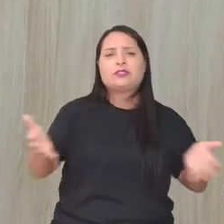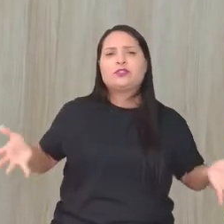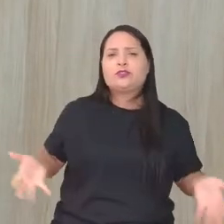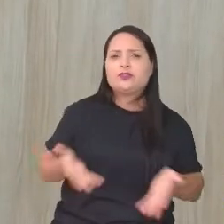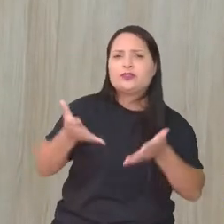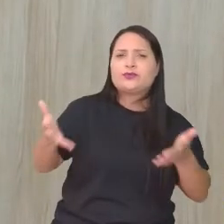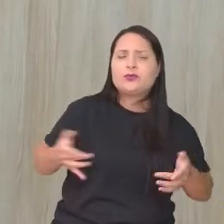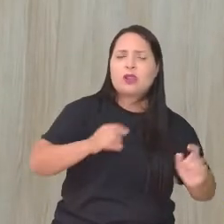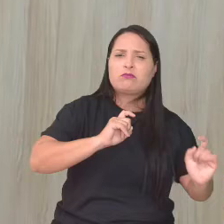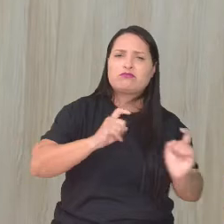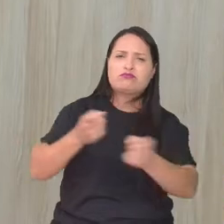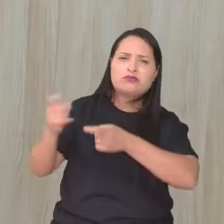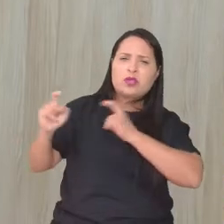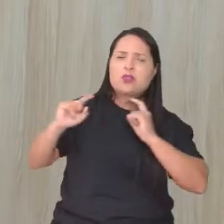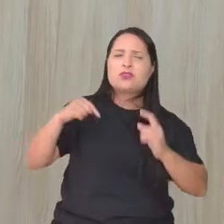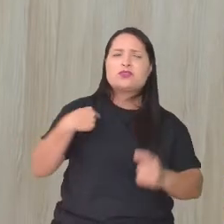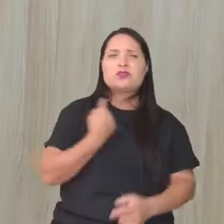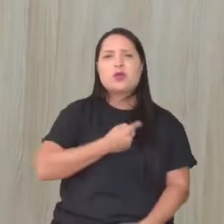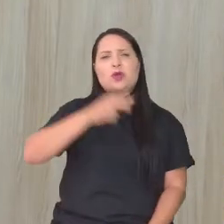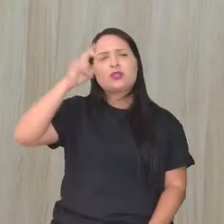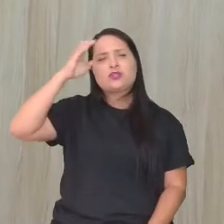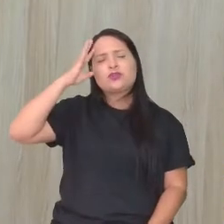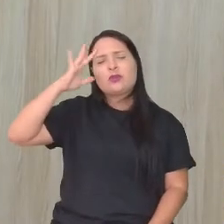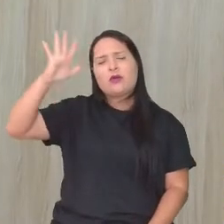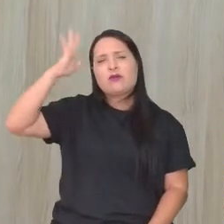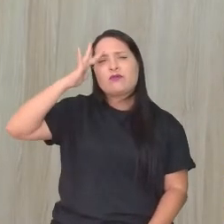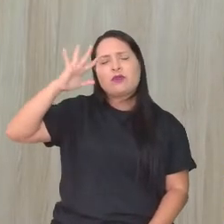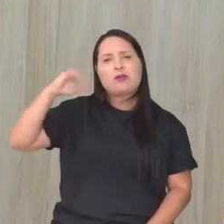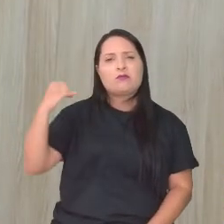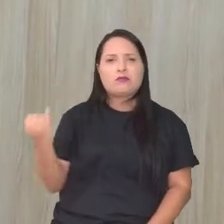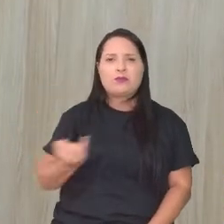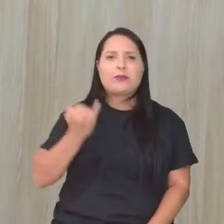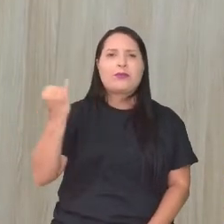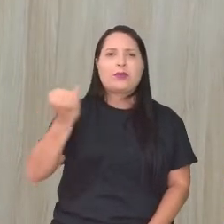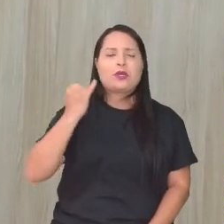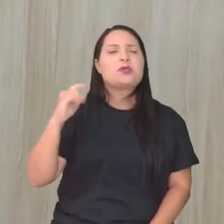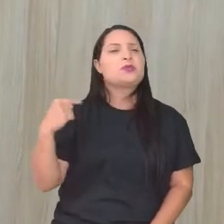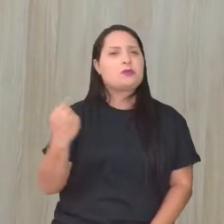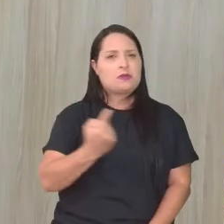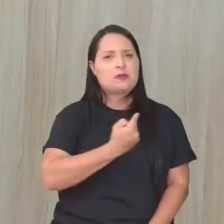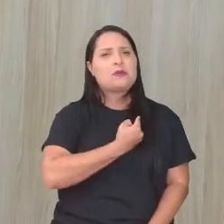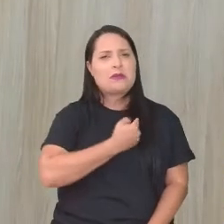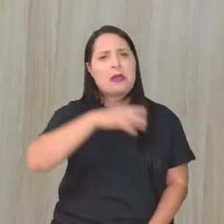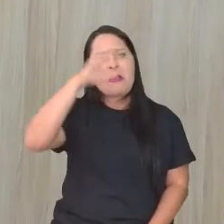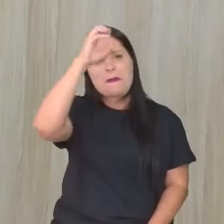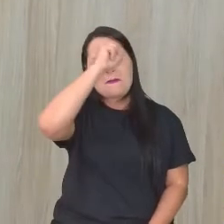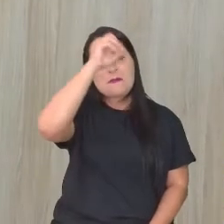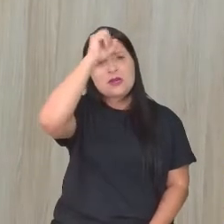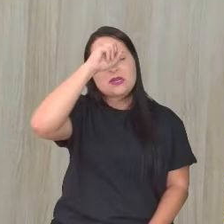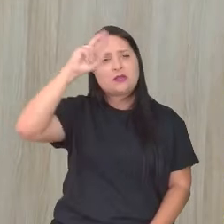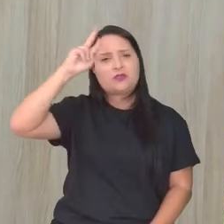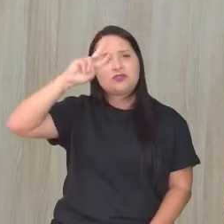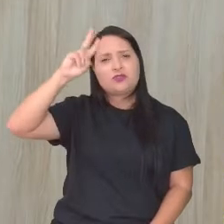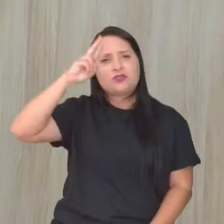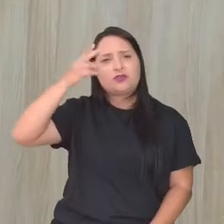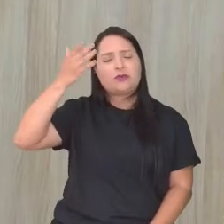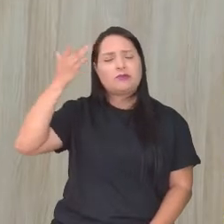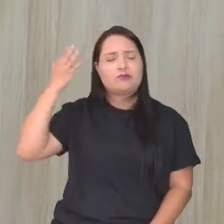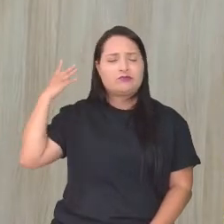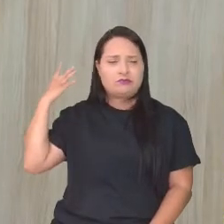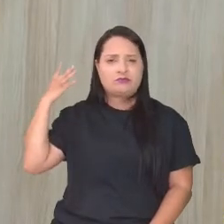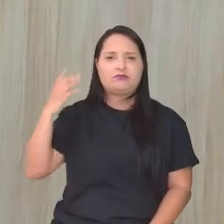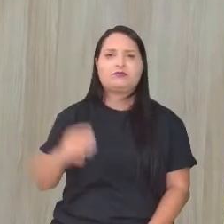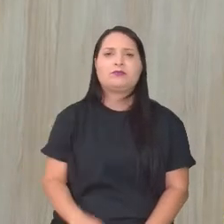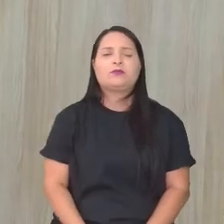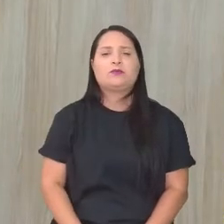que a gente possa realmente refletir e saber o quão importante é a gente conhecer essa história, certo?